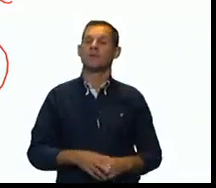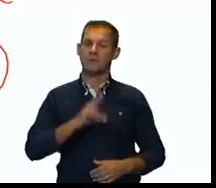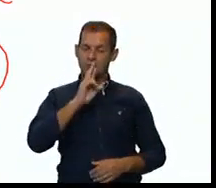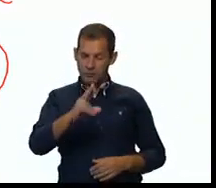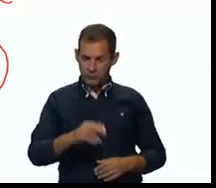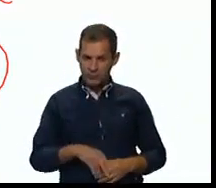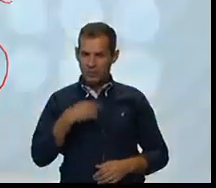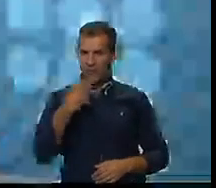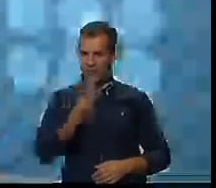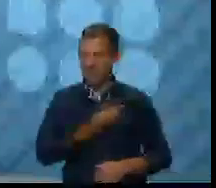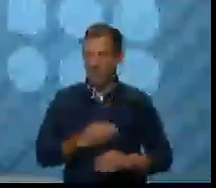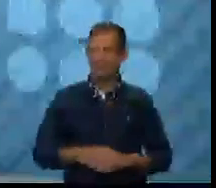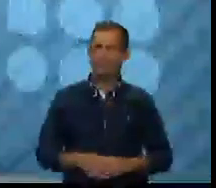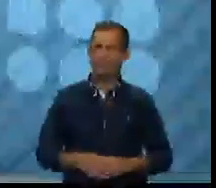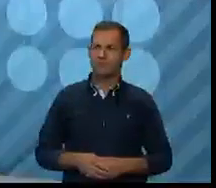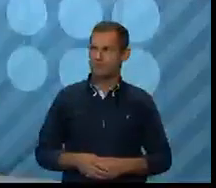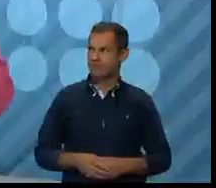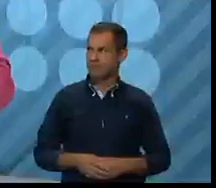resultando assim na nossa